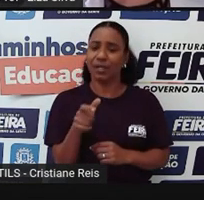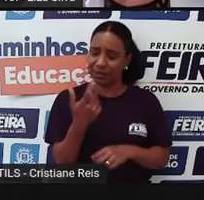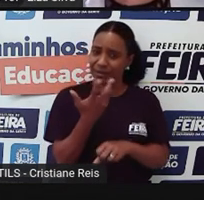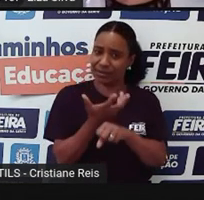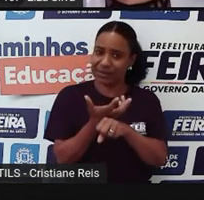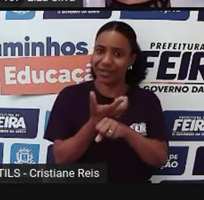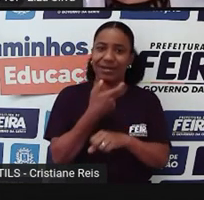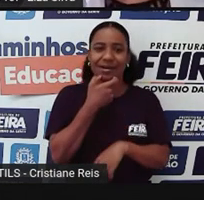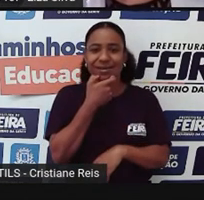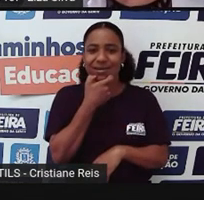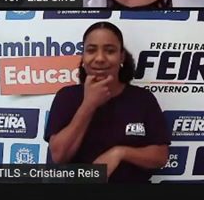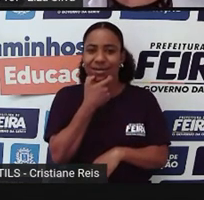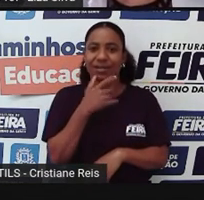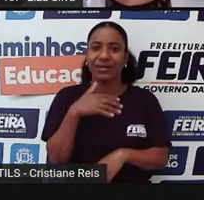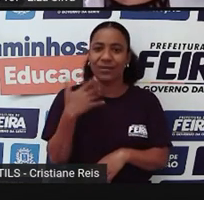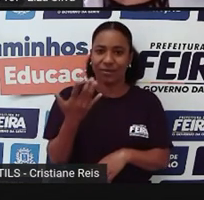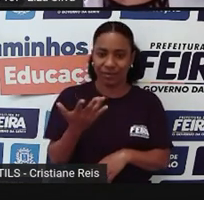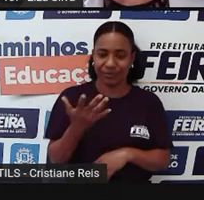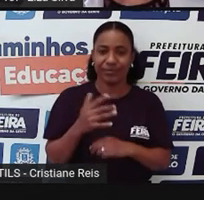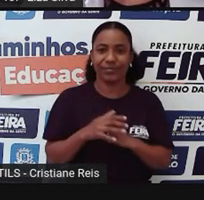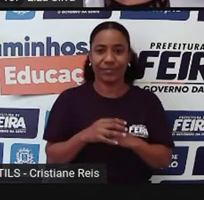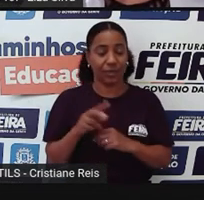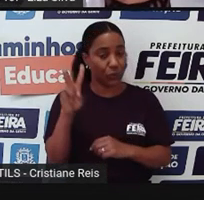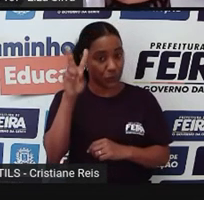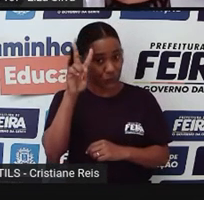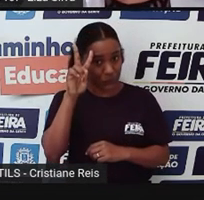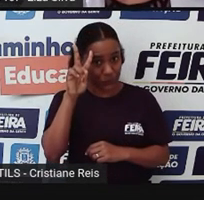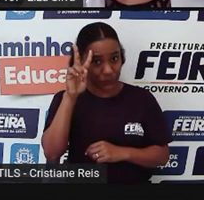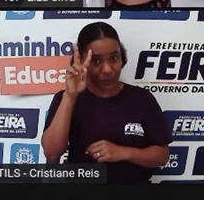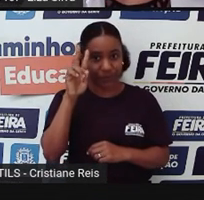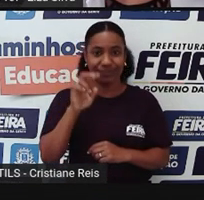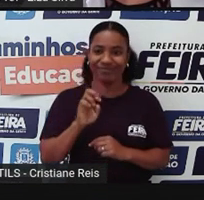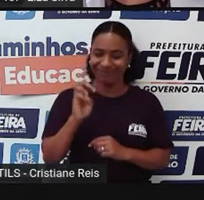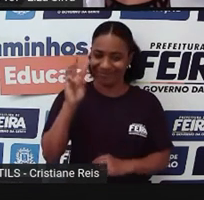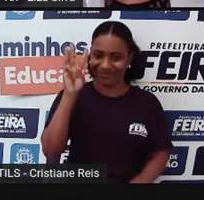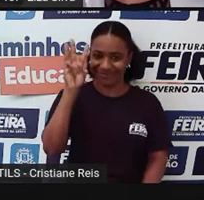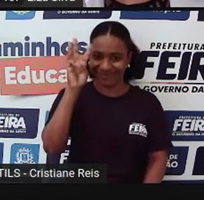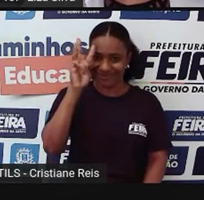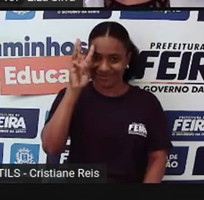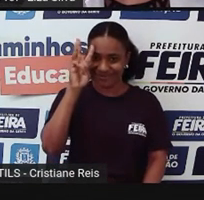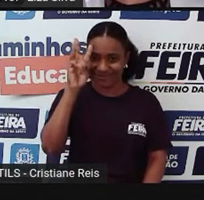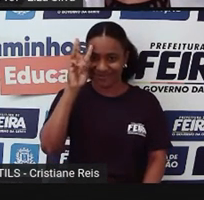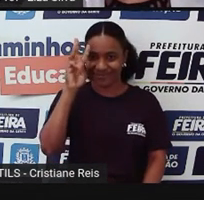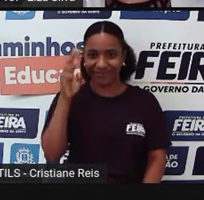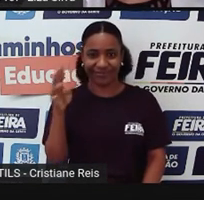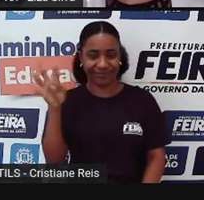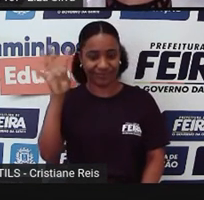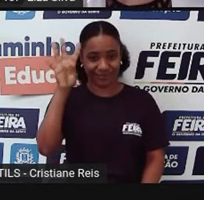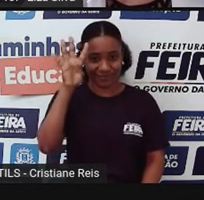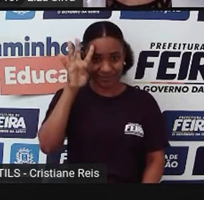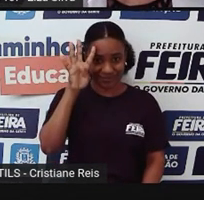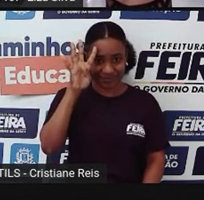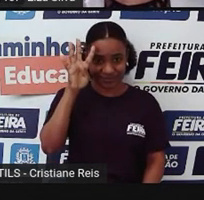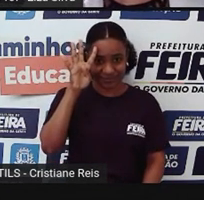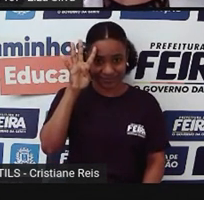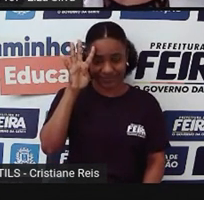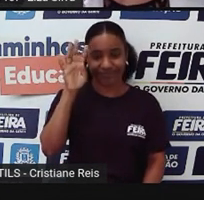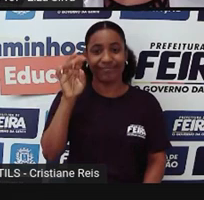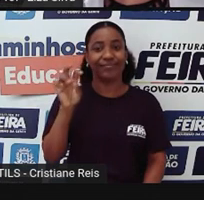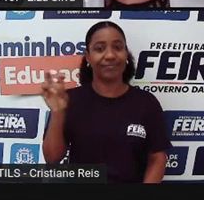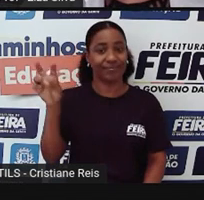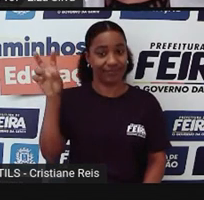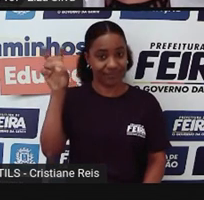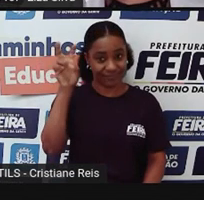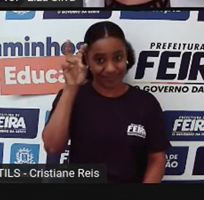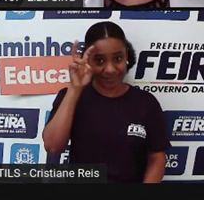parecendo ou mandei na segunda onde Usei uma terça ou não é mas daí na